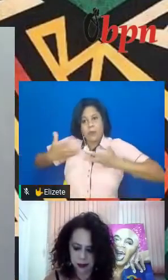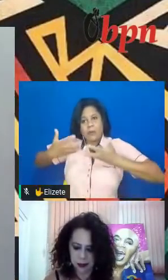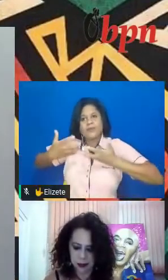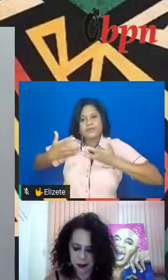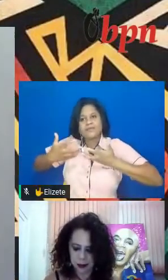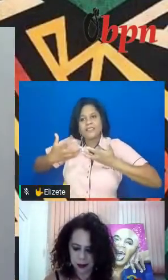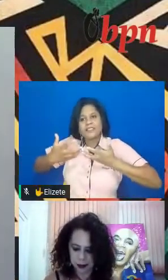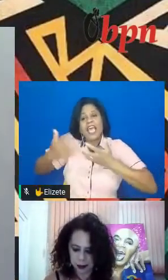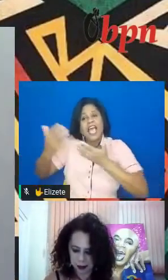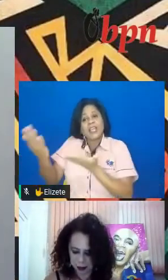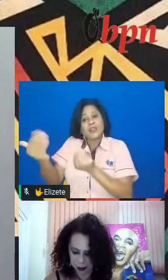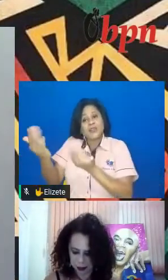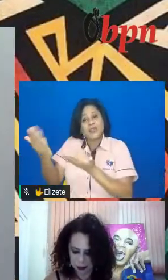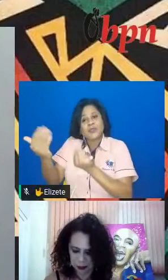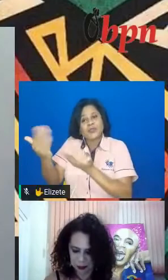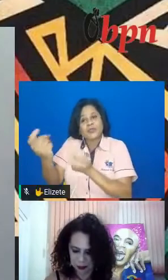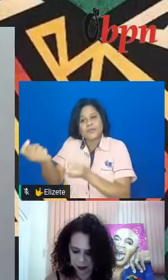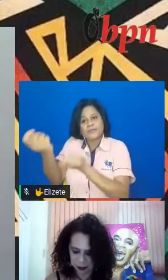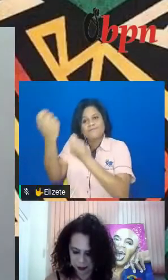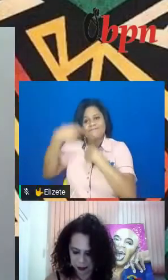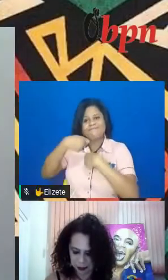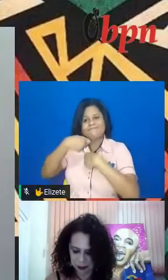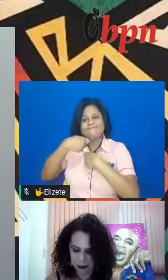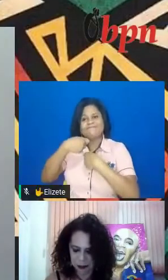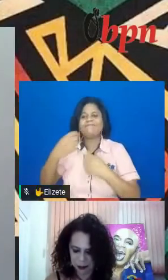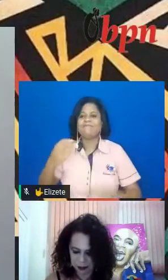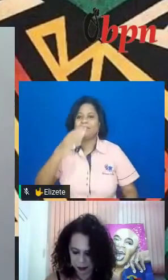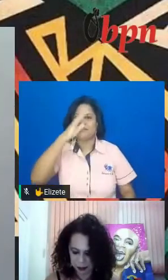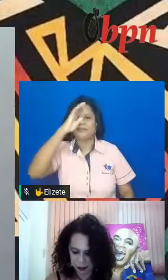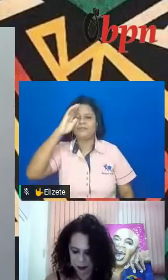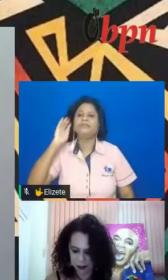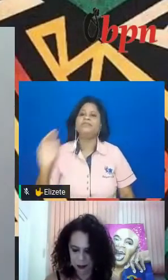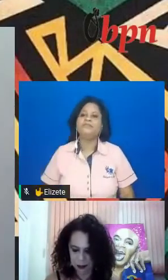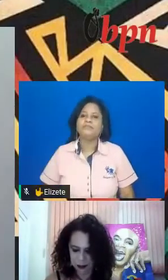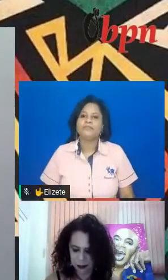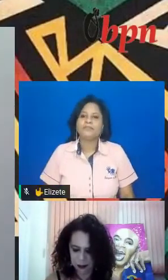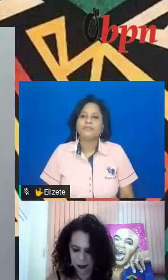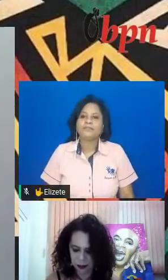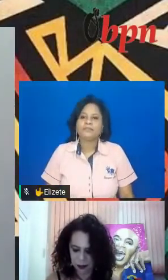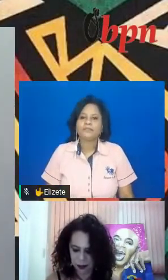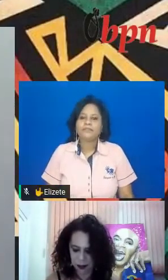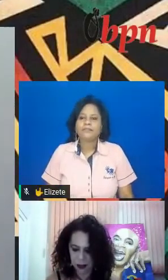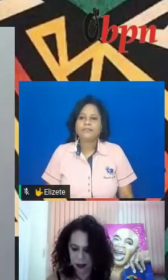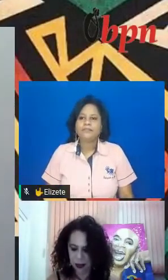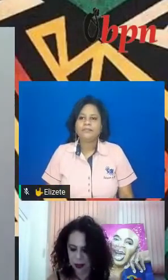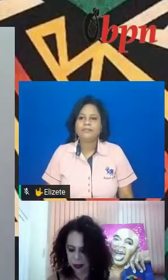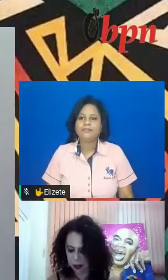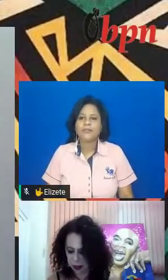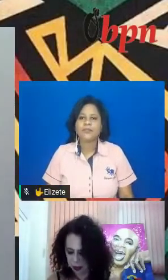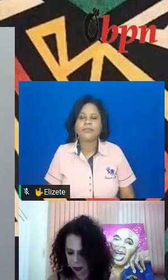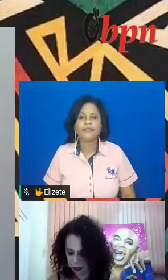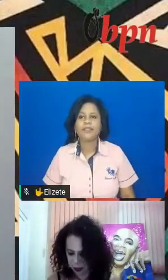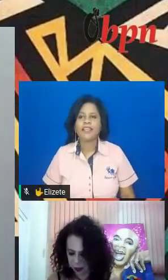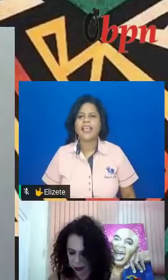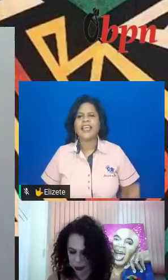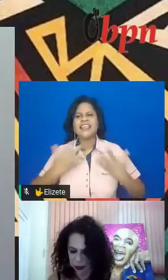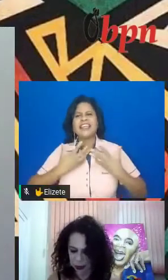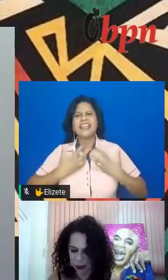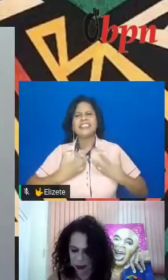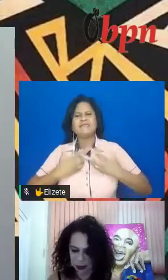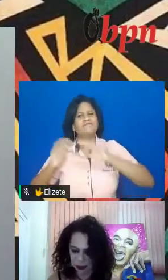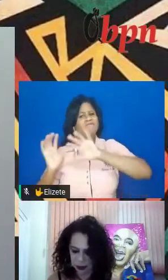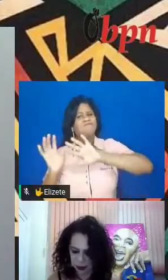juventude me contamina. Então, venço o cansaço, venço tudo para estar